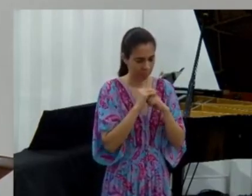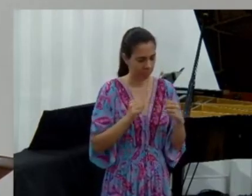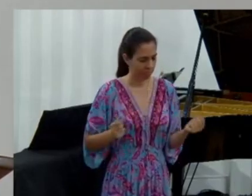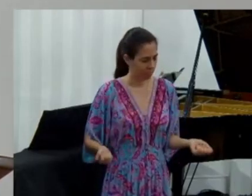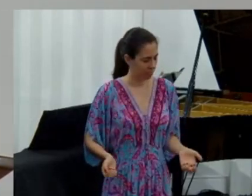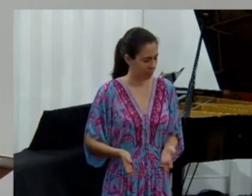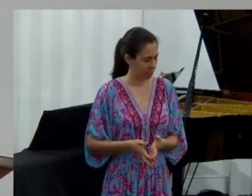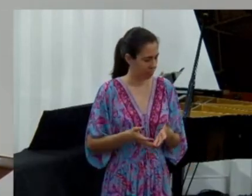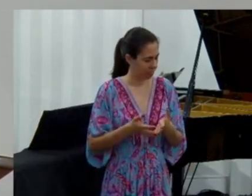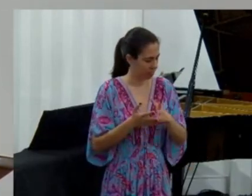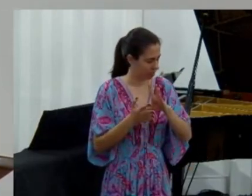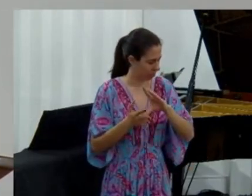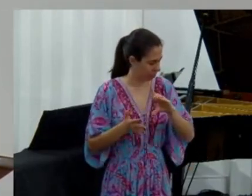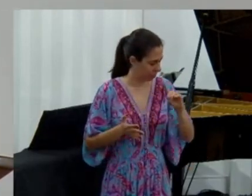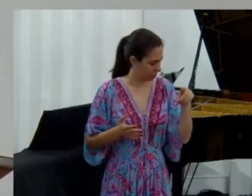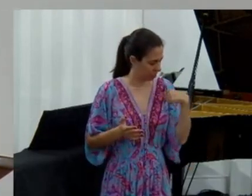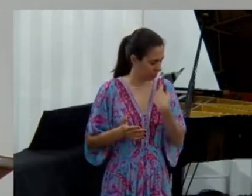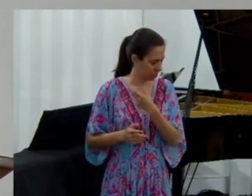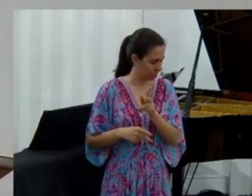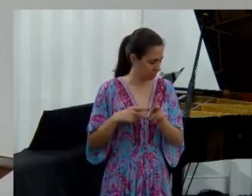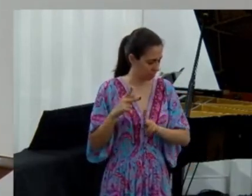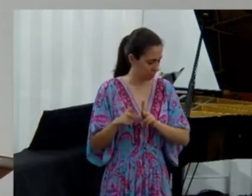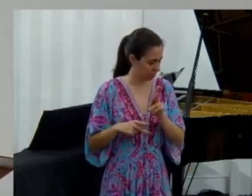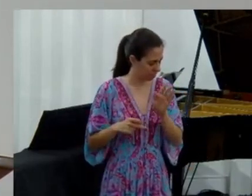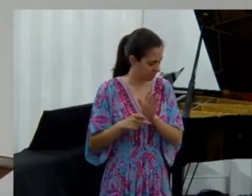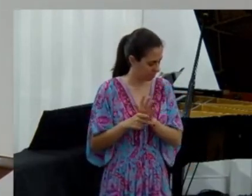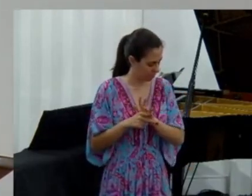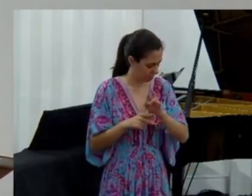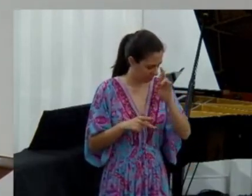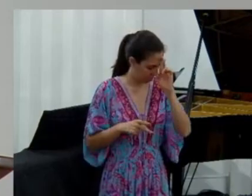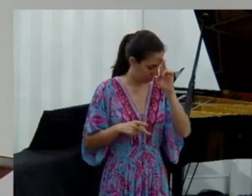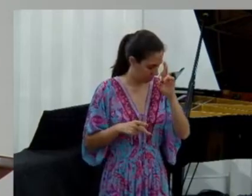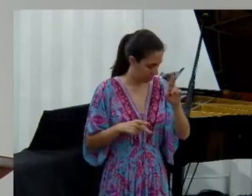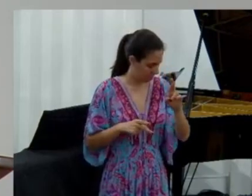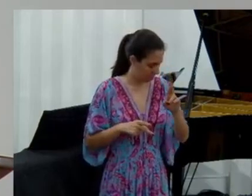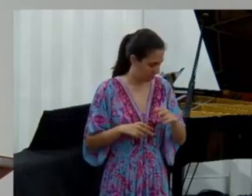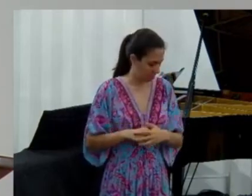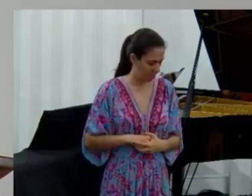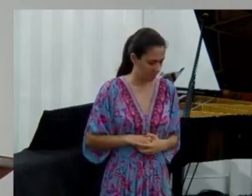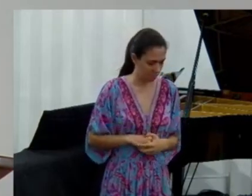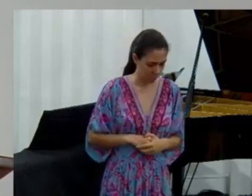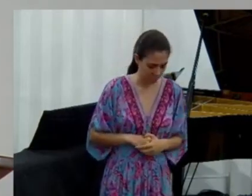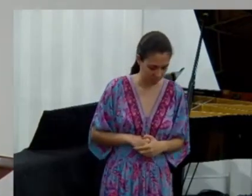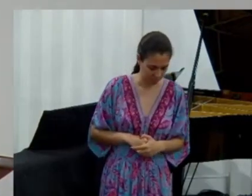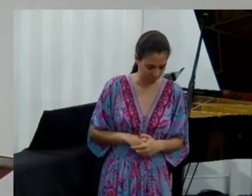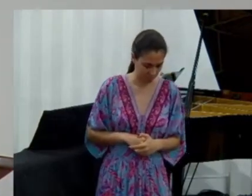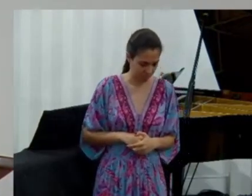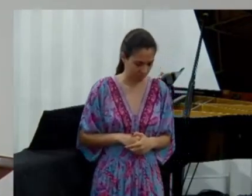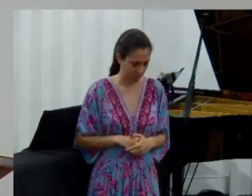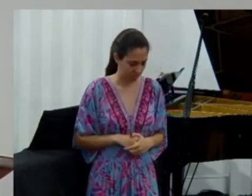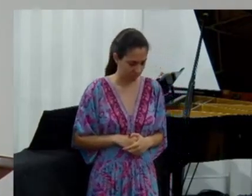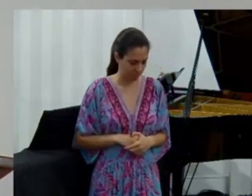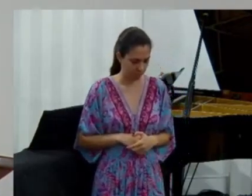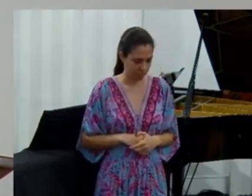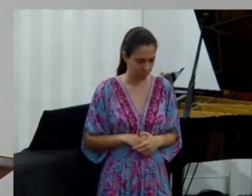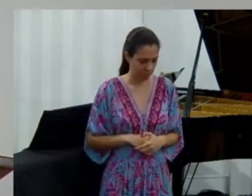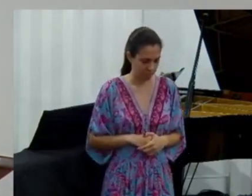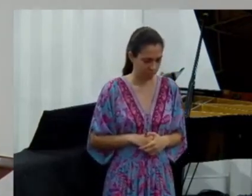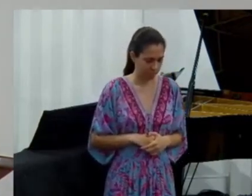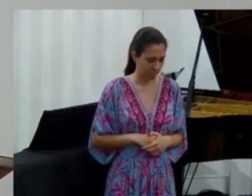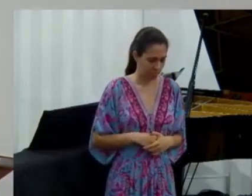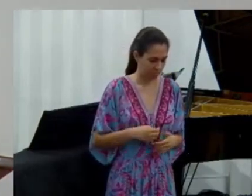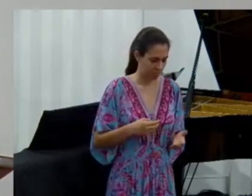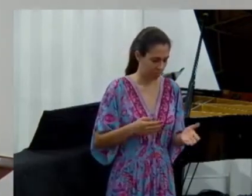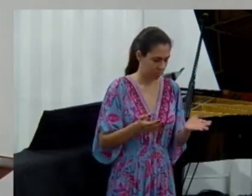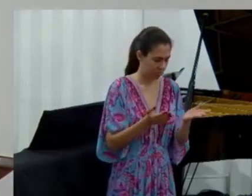nós, como teu povo, em vários momentos nos colocamos diante da tua palavra e em